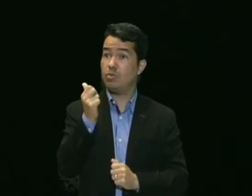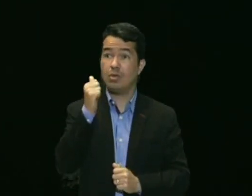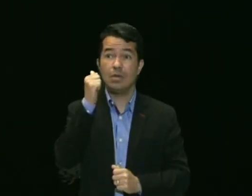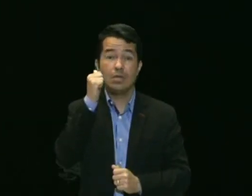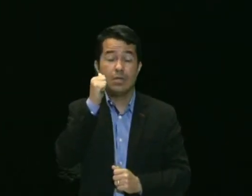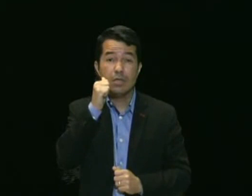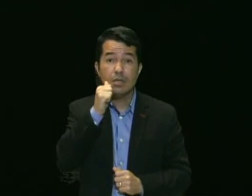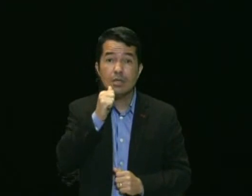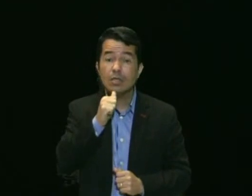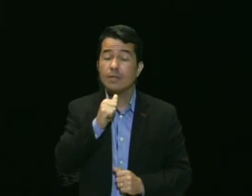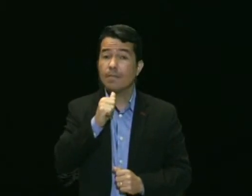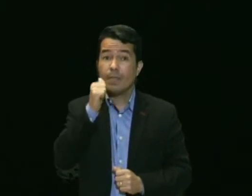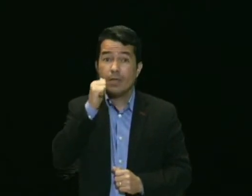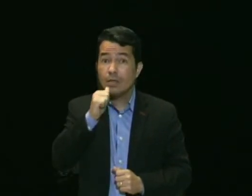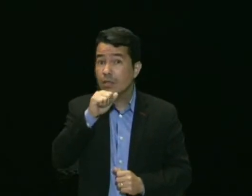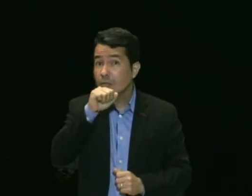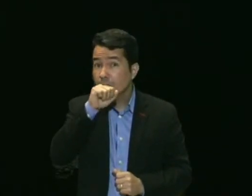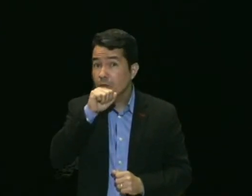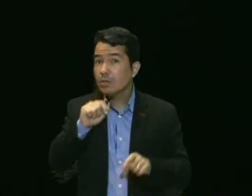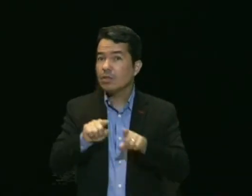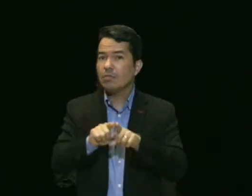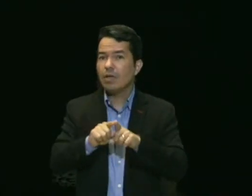de todos os hinos do cantor cristão.